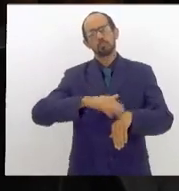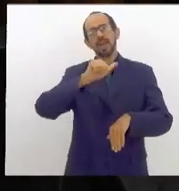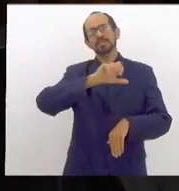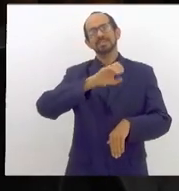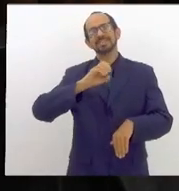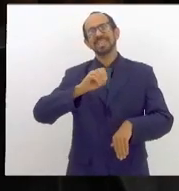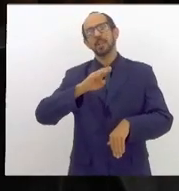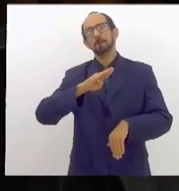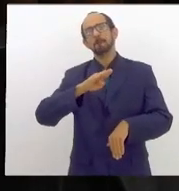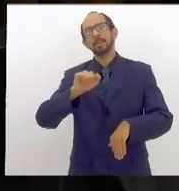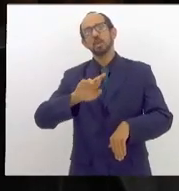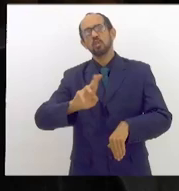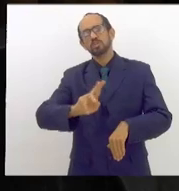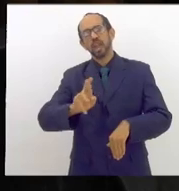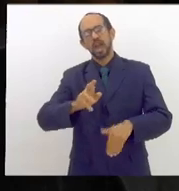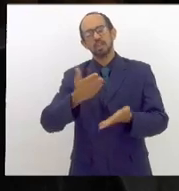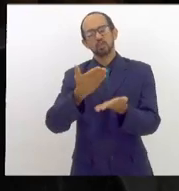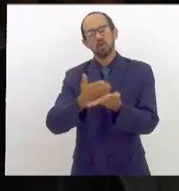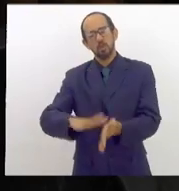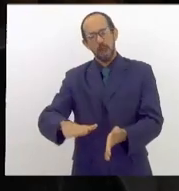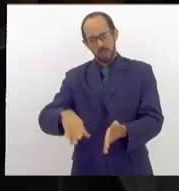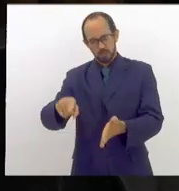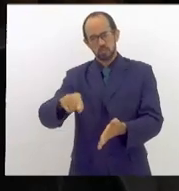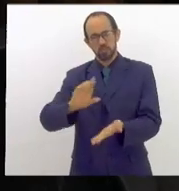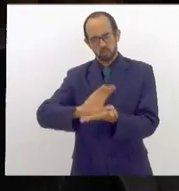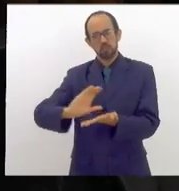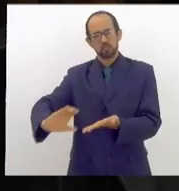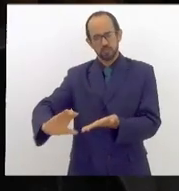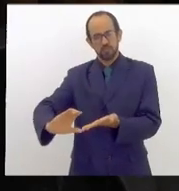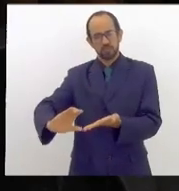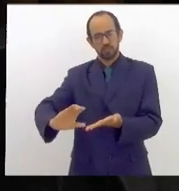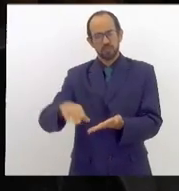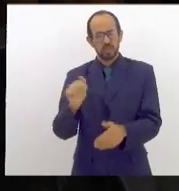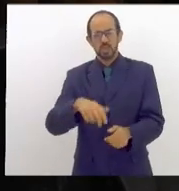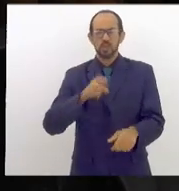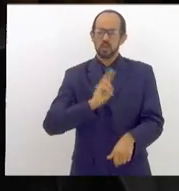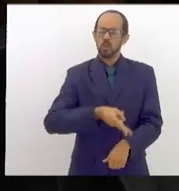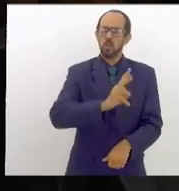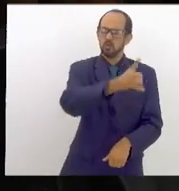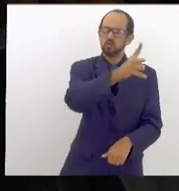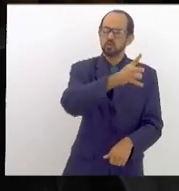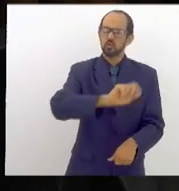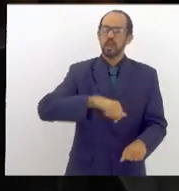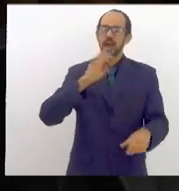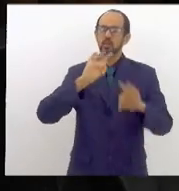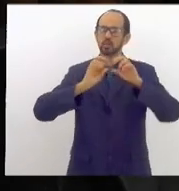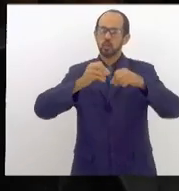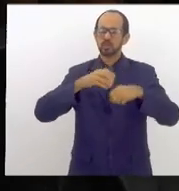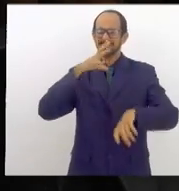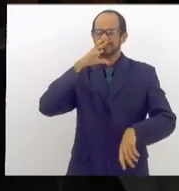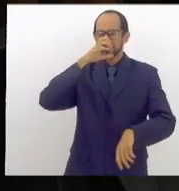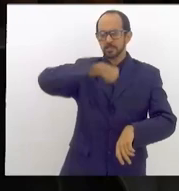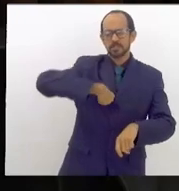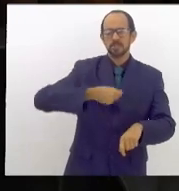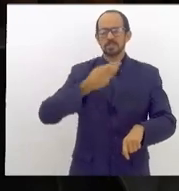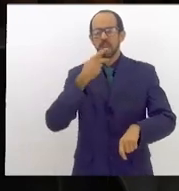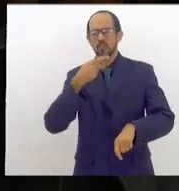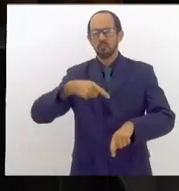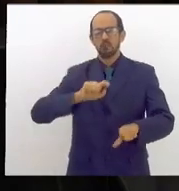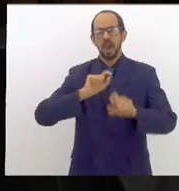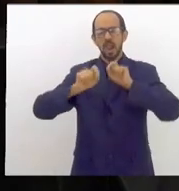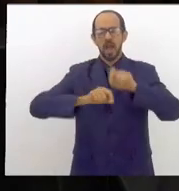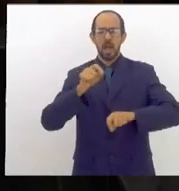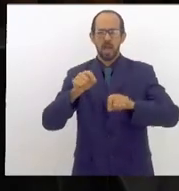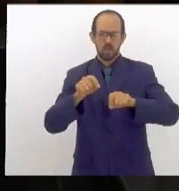Segue o Rio de Janeiro contra aqueles Arautos da desgraça que insistem em trazer a sua claque